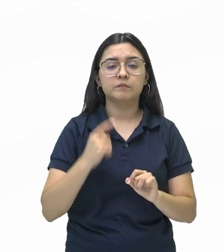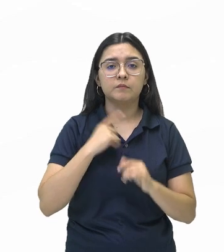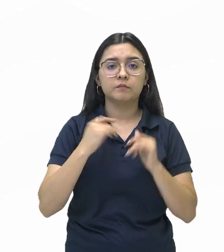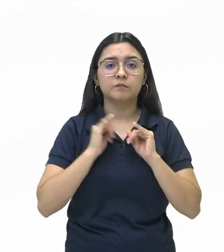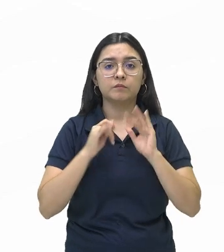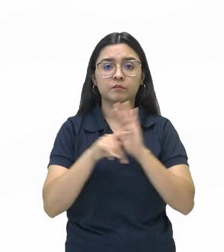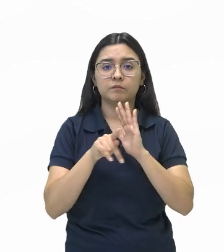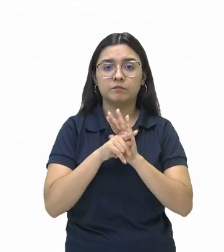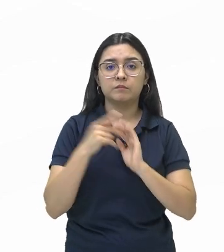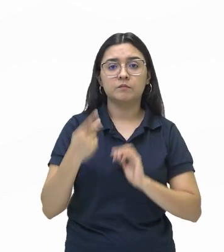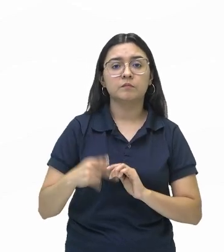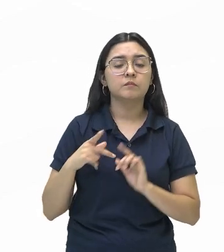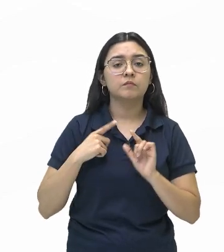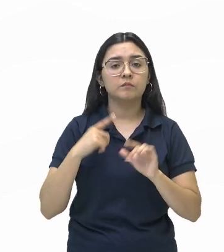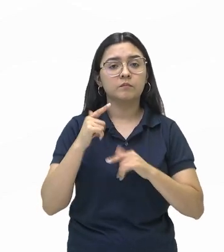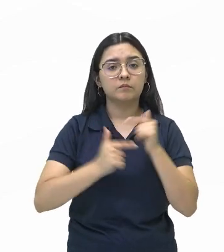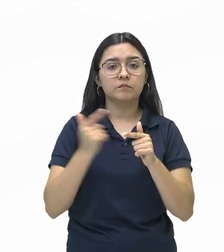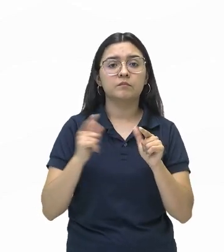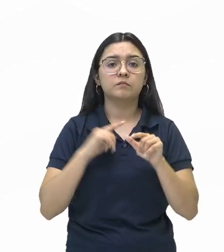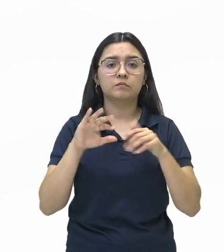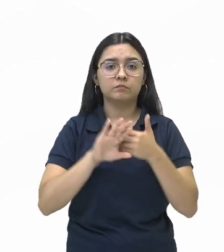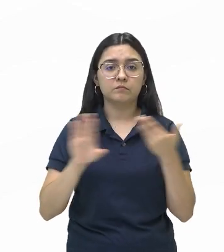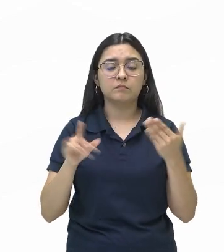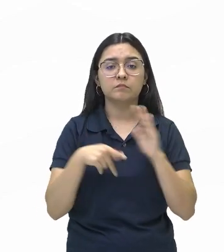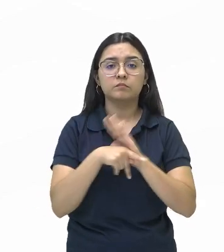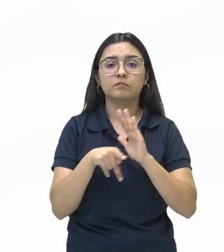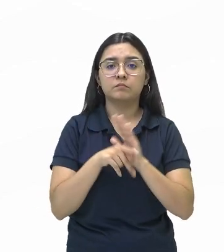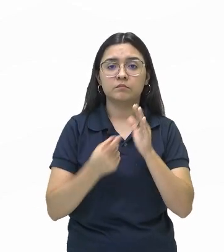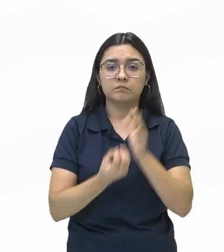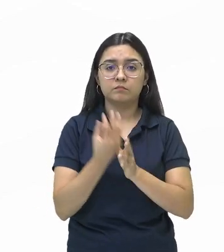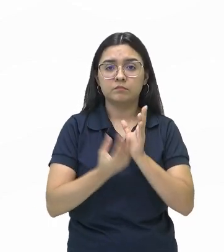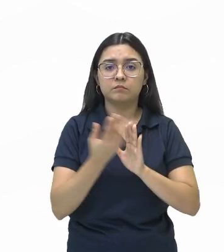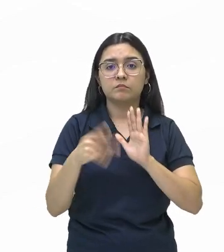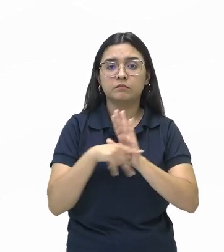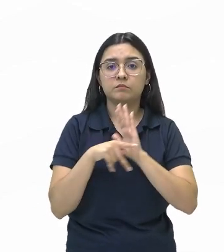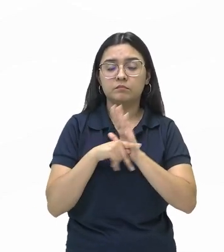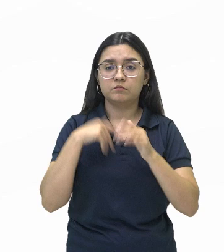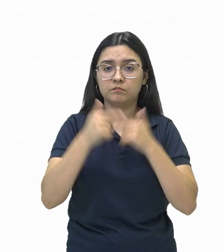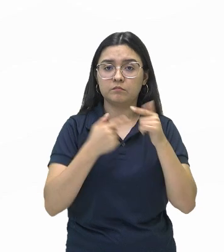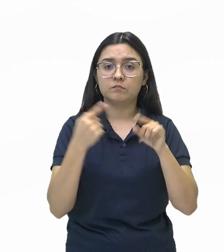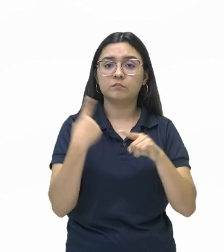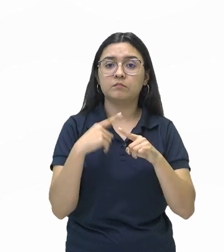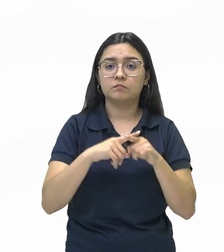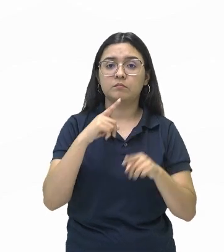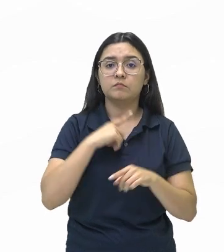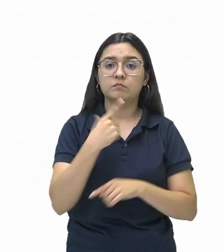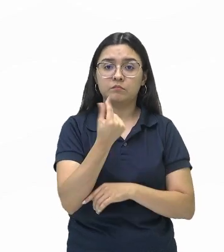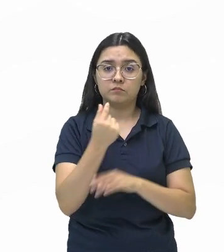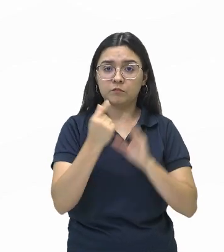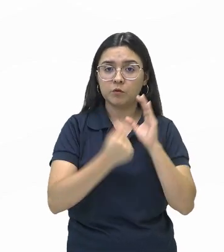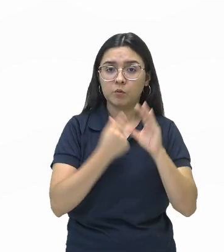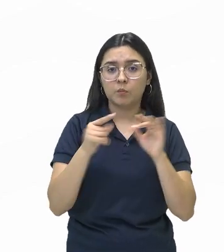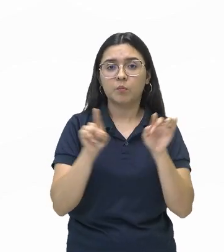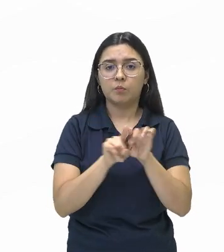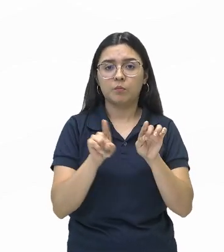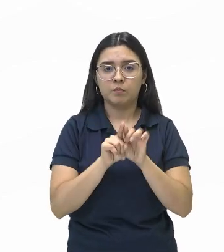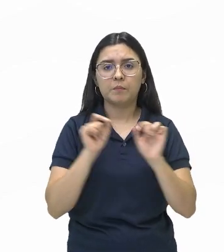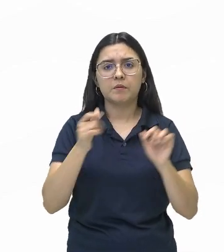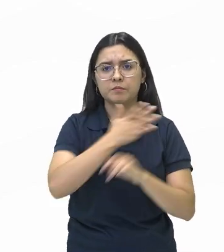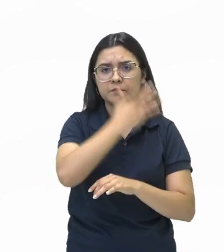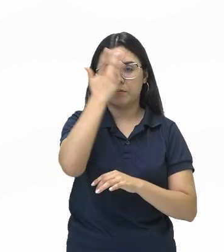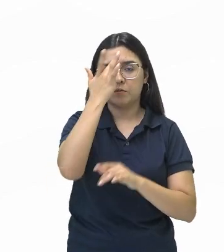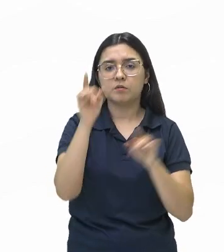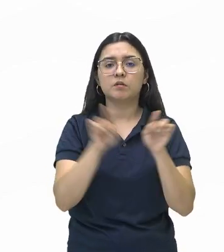separando do fruto do seu trabalho. Por quê? Porque nós temos aí a questão do lucro. As pessoas vão